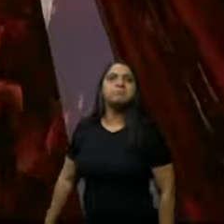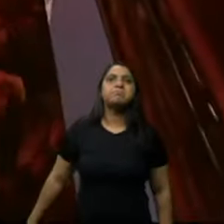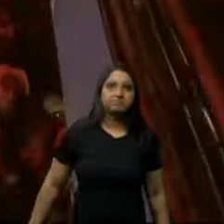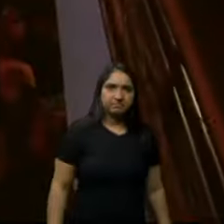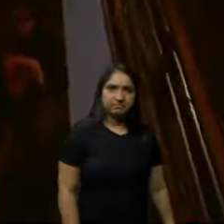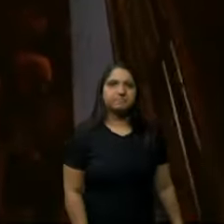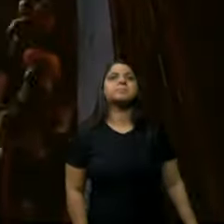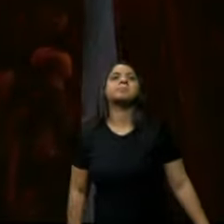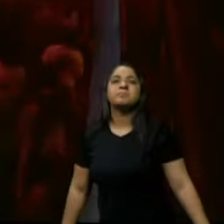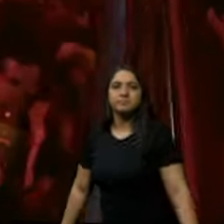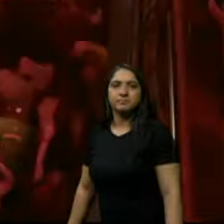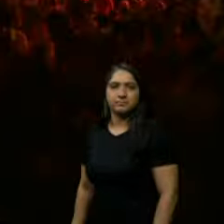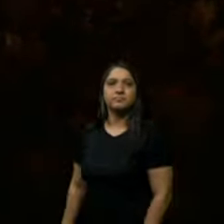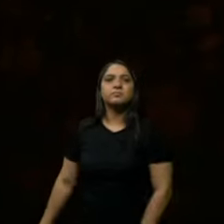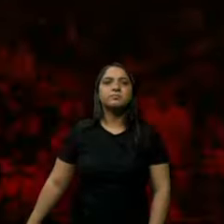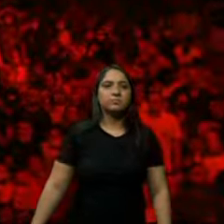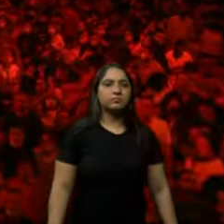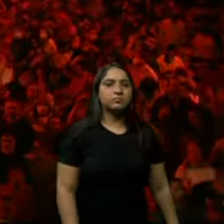E aí